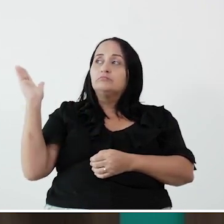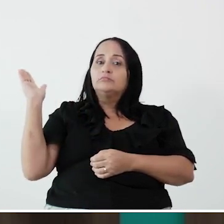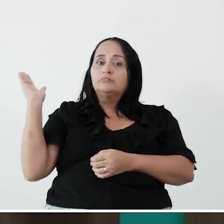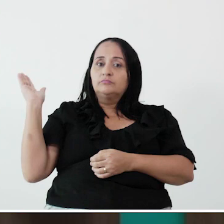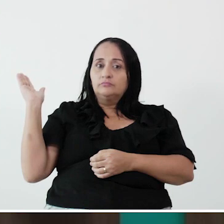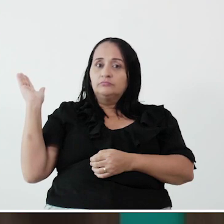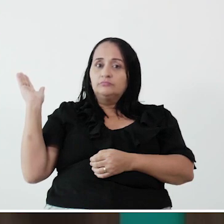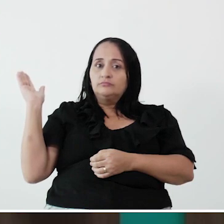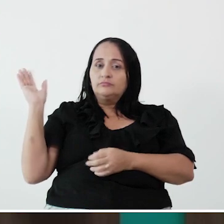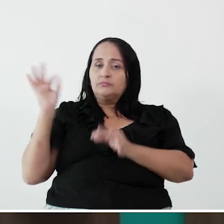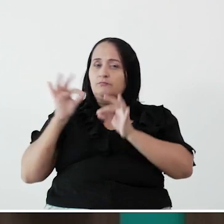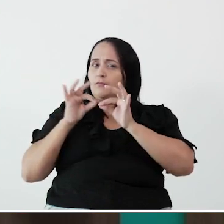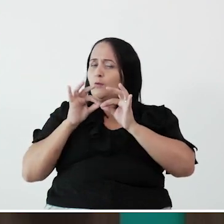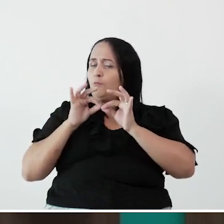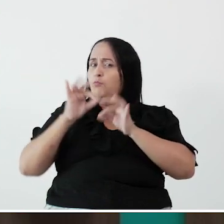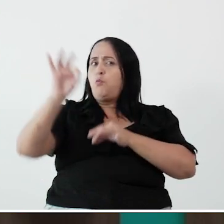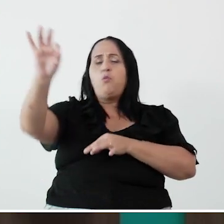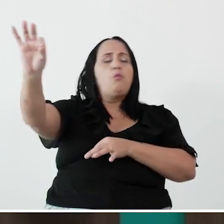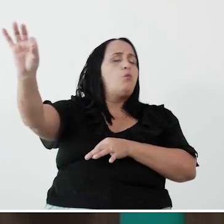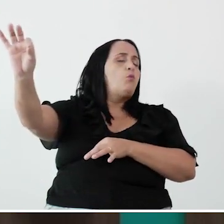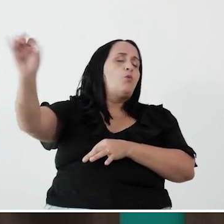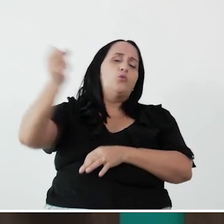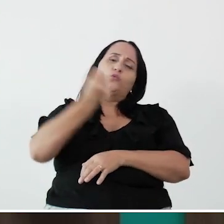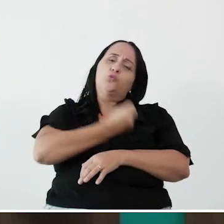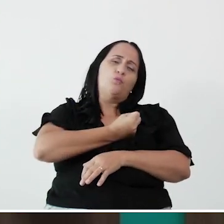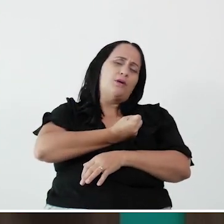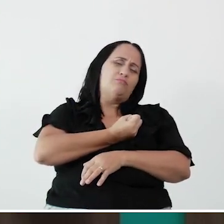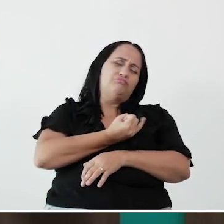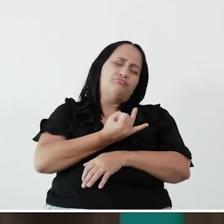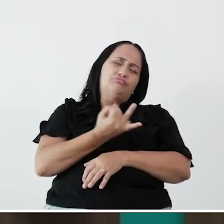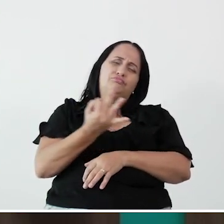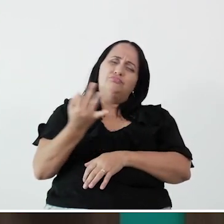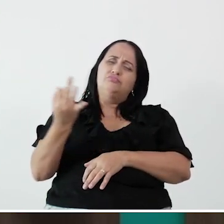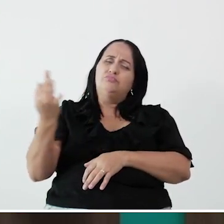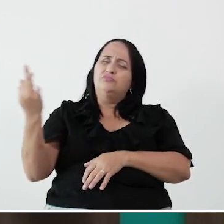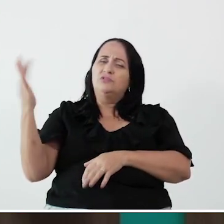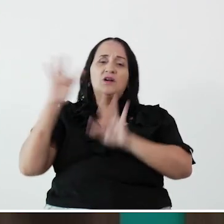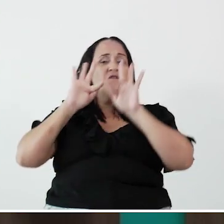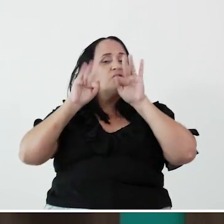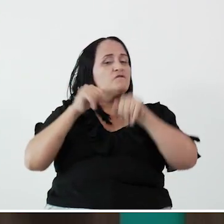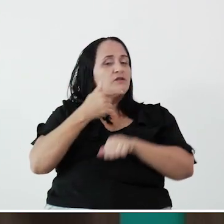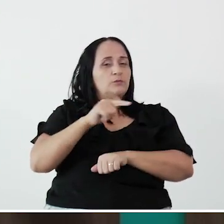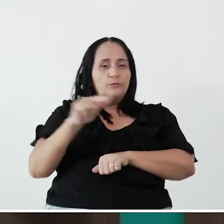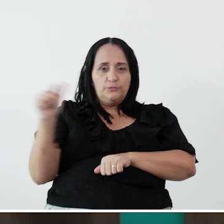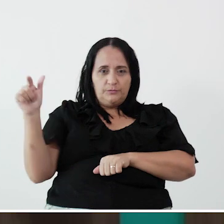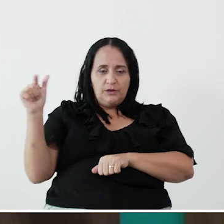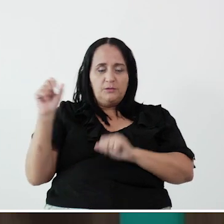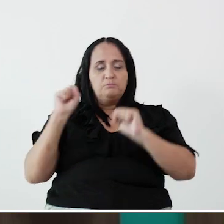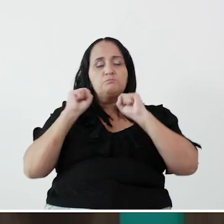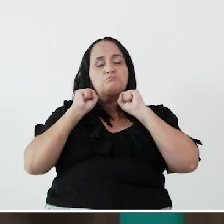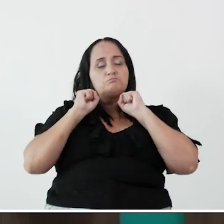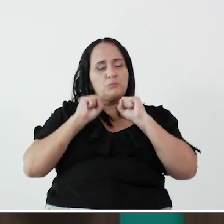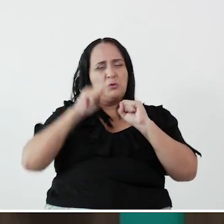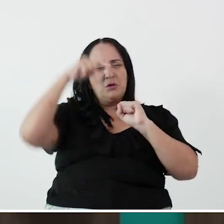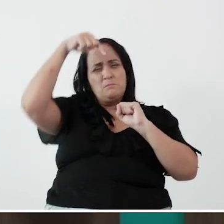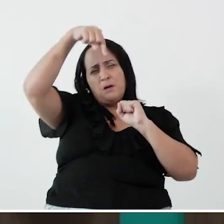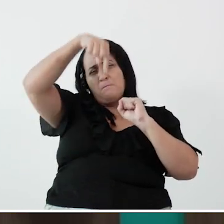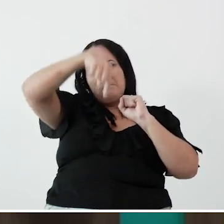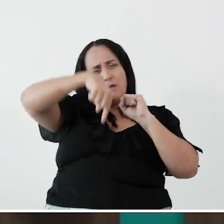infinita. Então, também esses eixos são infinitos. Eu posso marcar infinitamente para